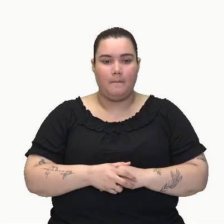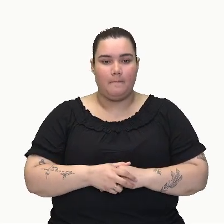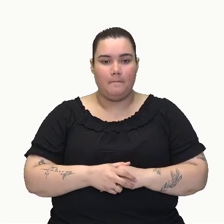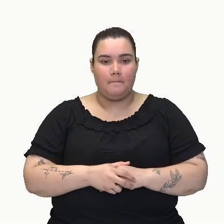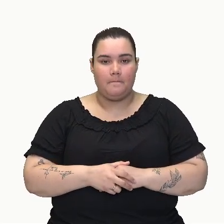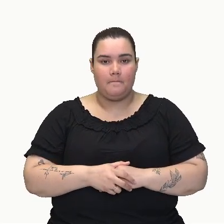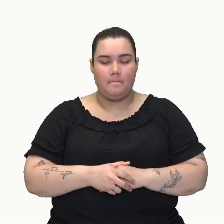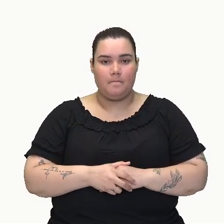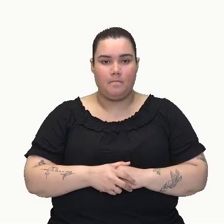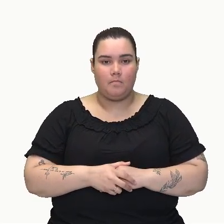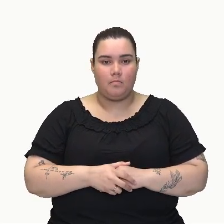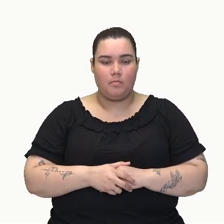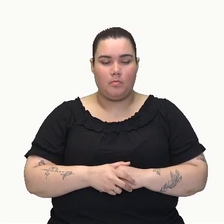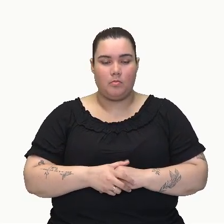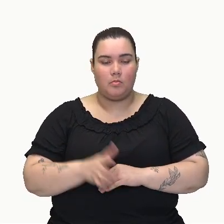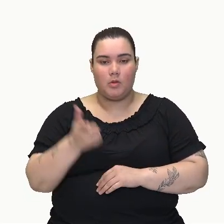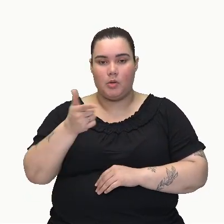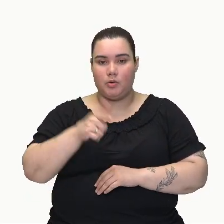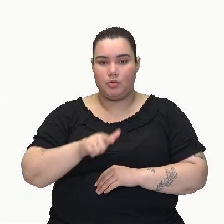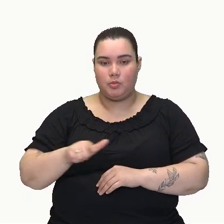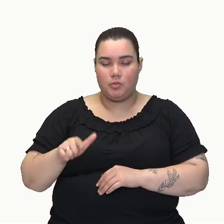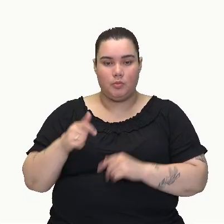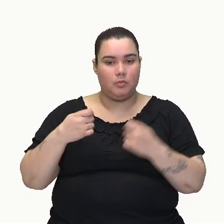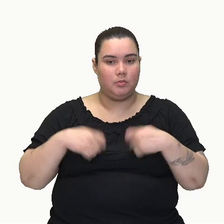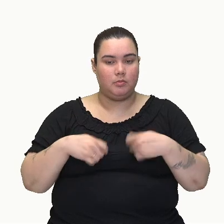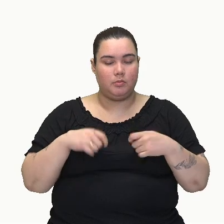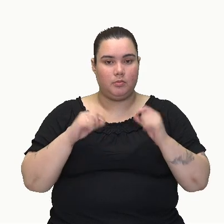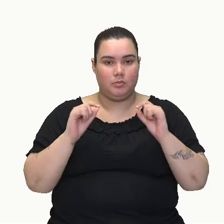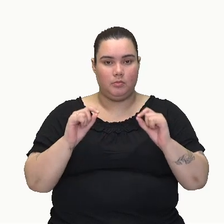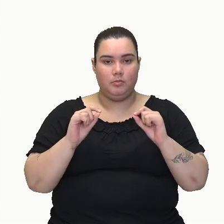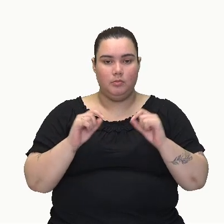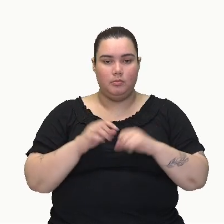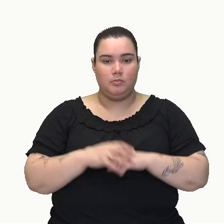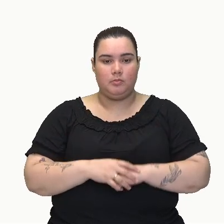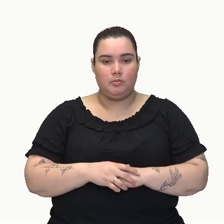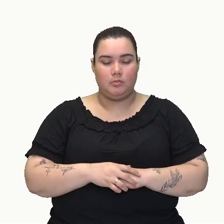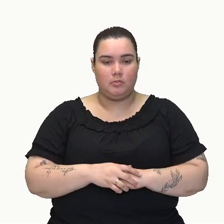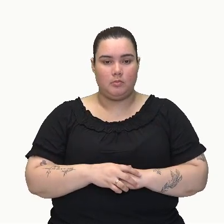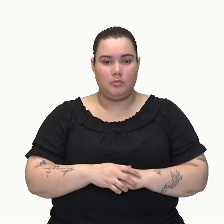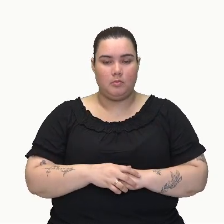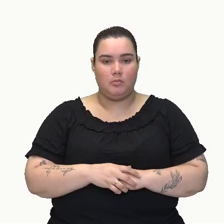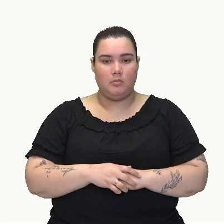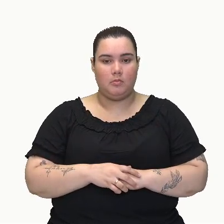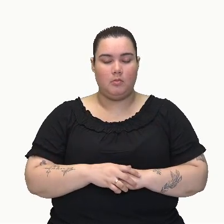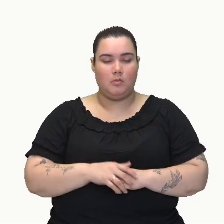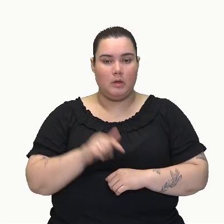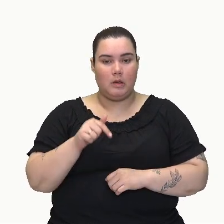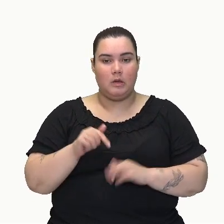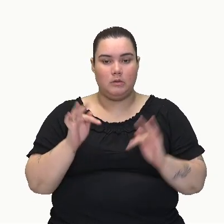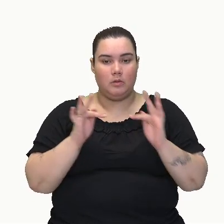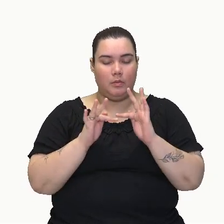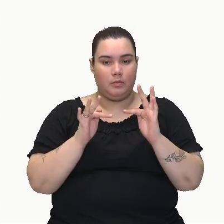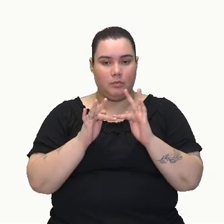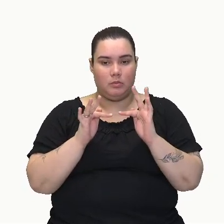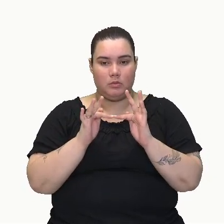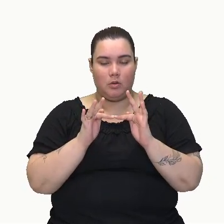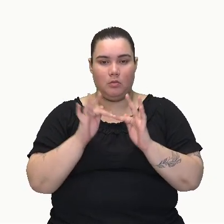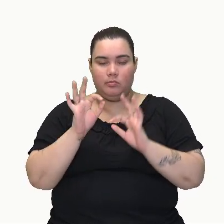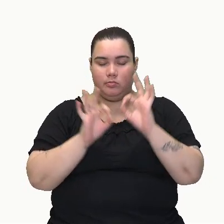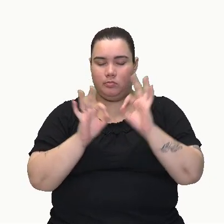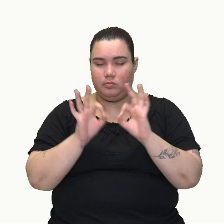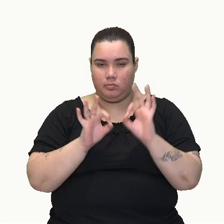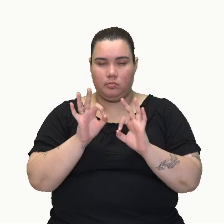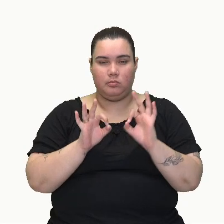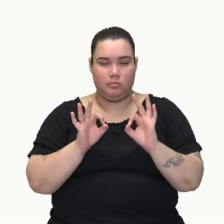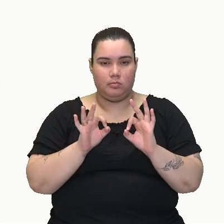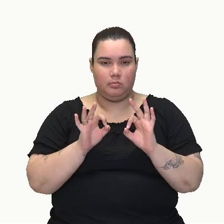iremos, novamente, né, igualar a nossa função. Iremos